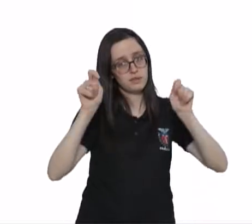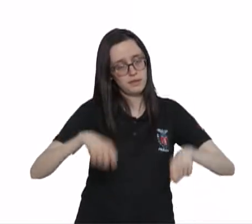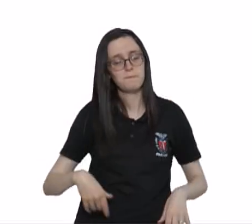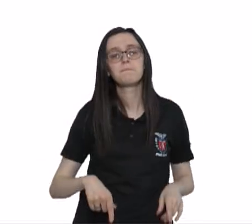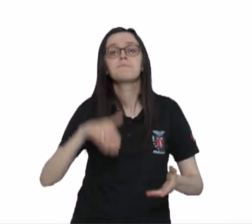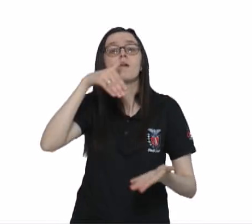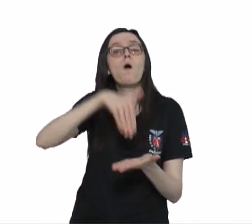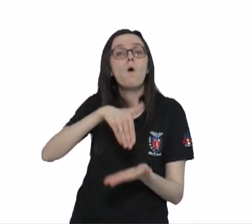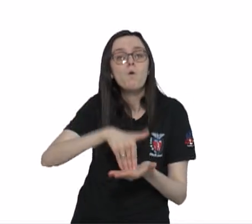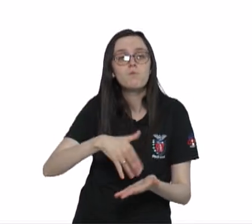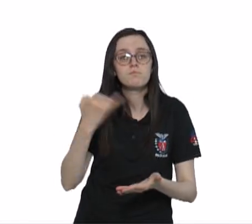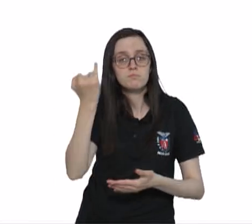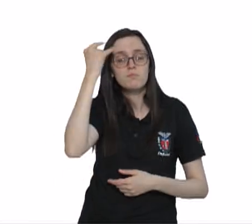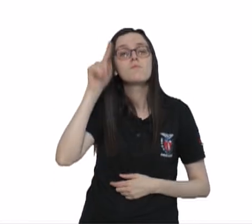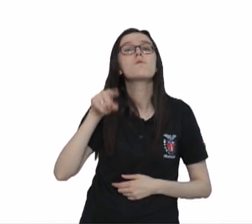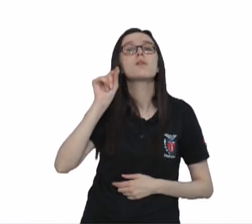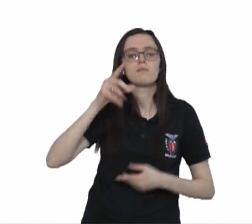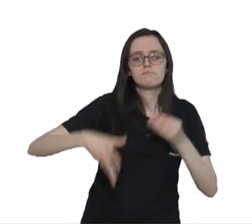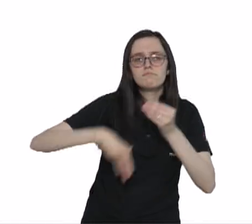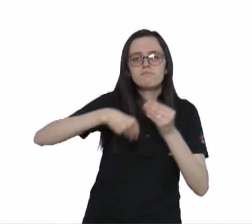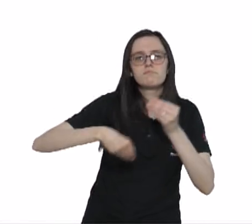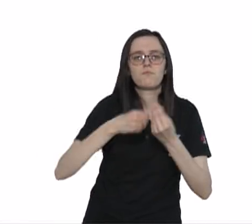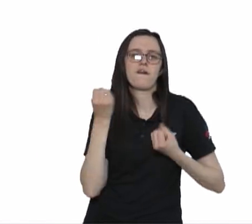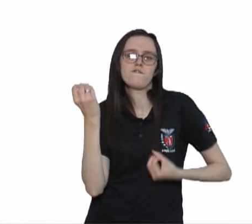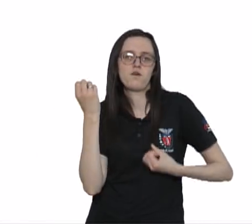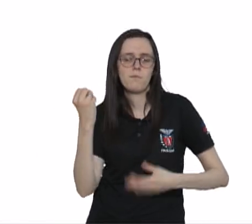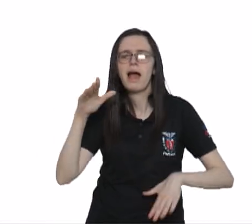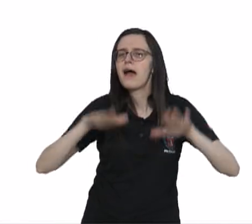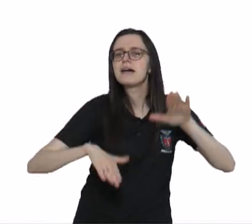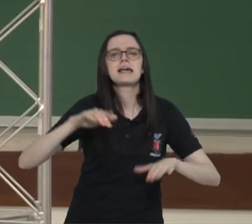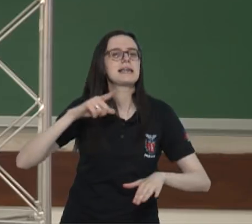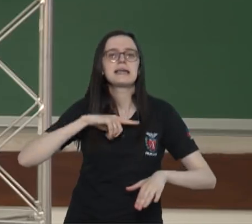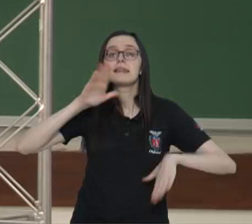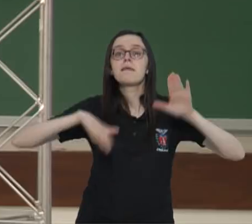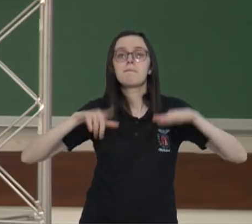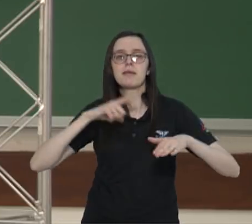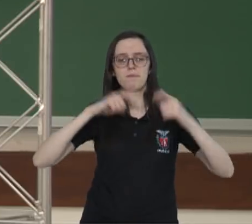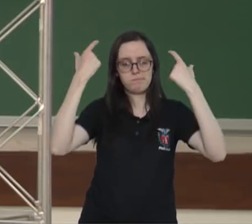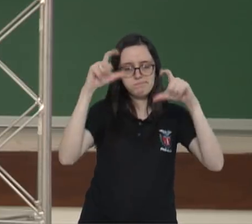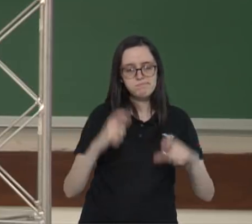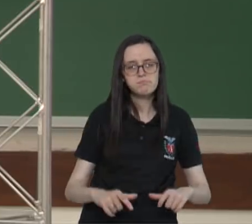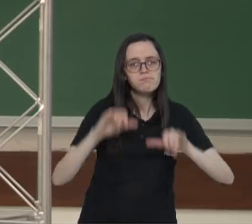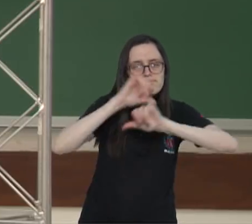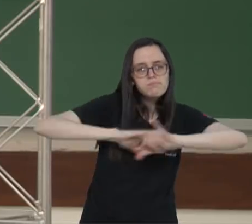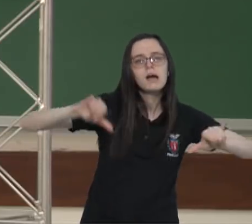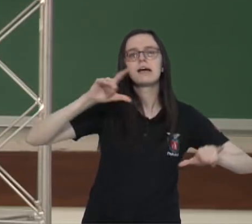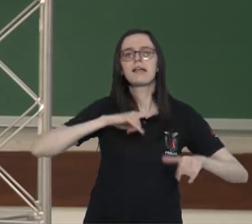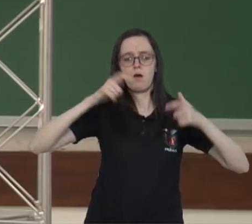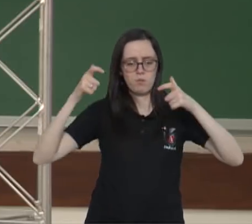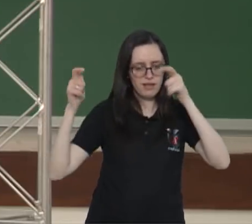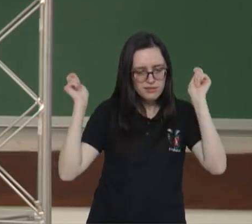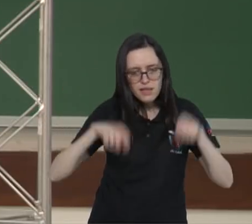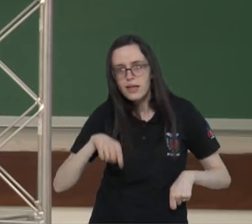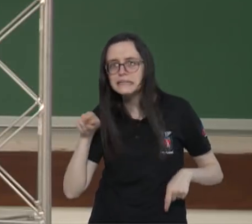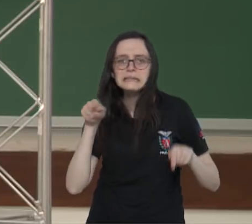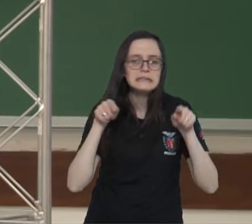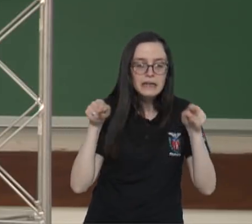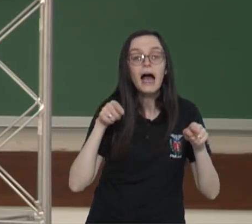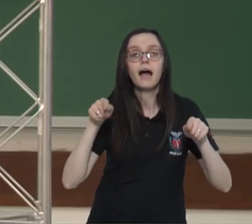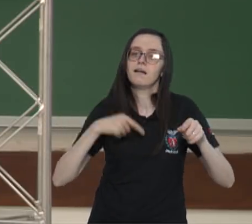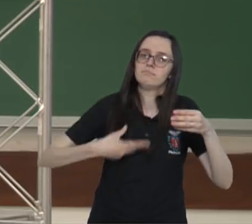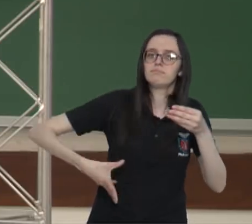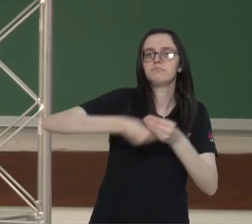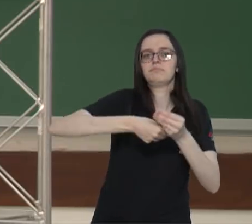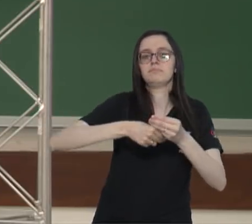último, as informações complementares, que aí, dependendo do tamanho do classificado, do espaço que você tiver disponível, você